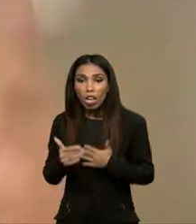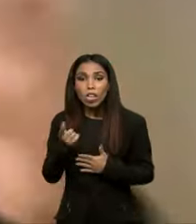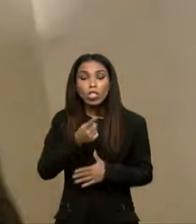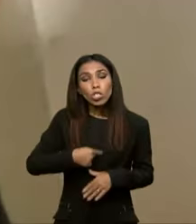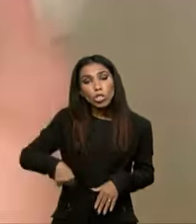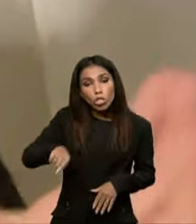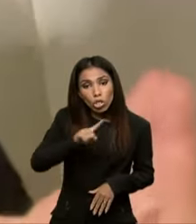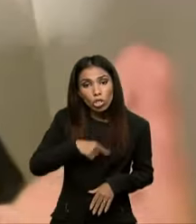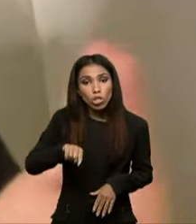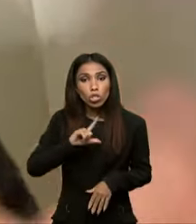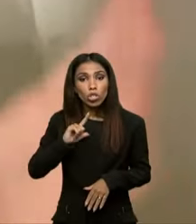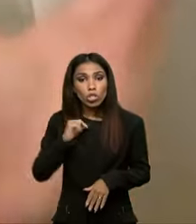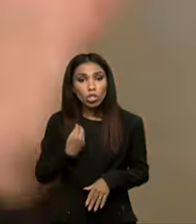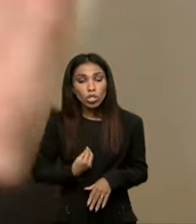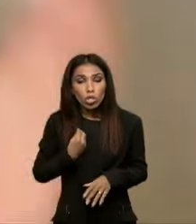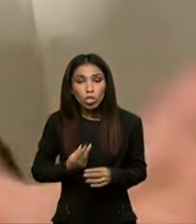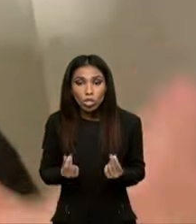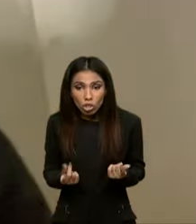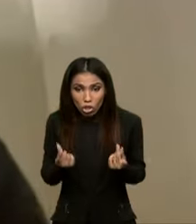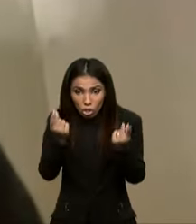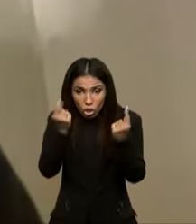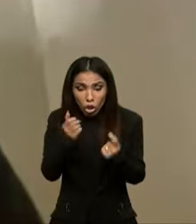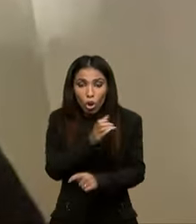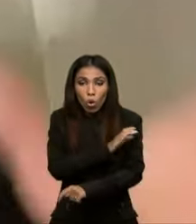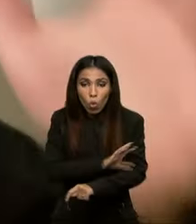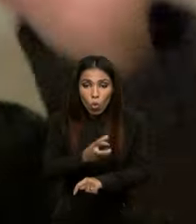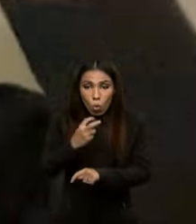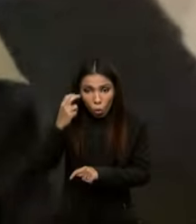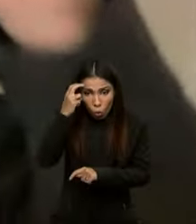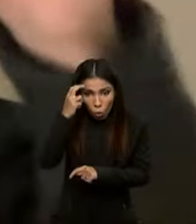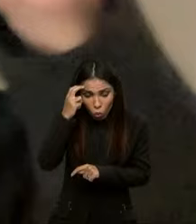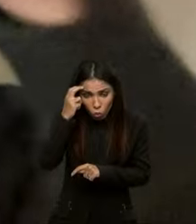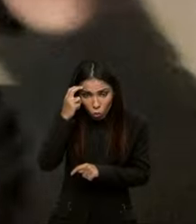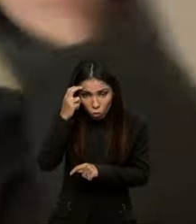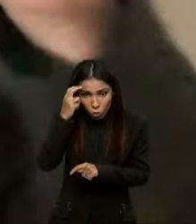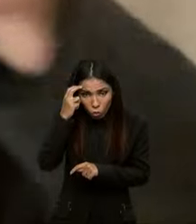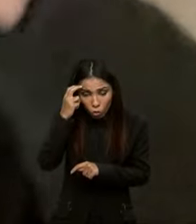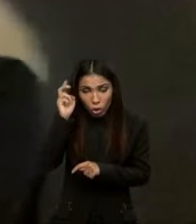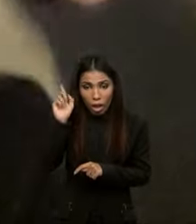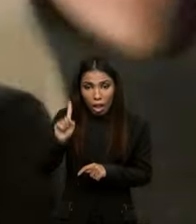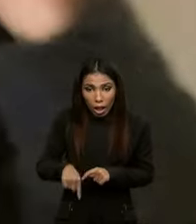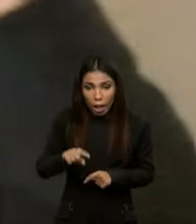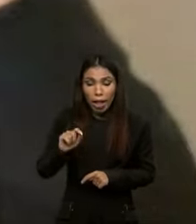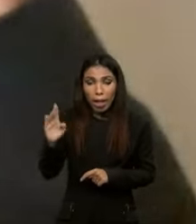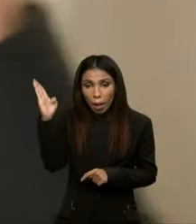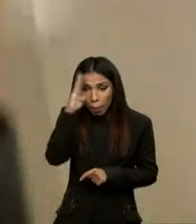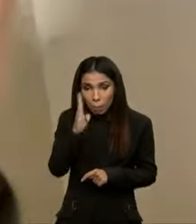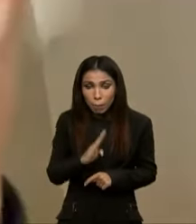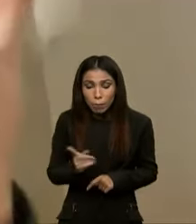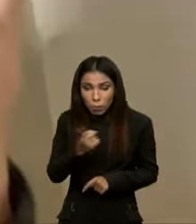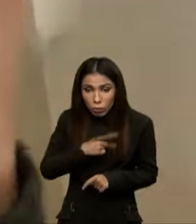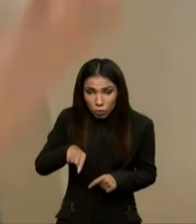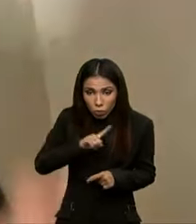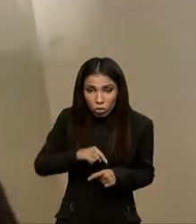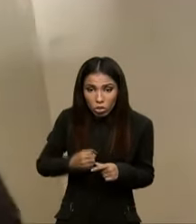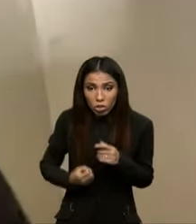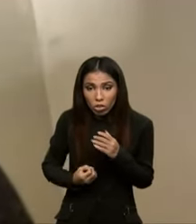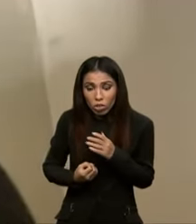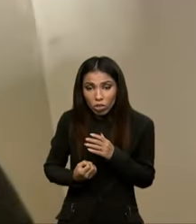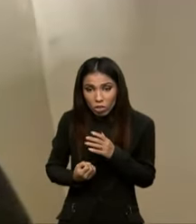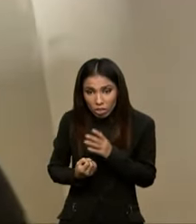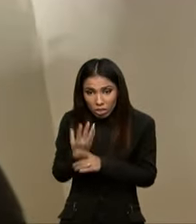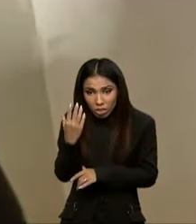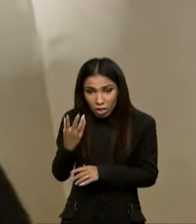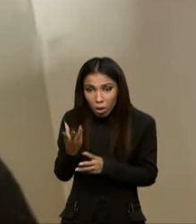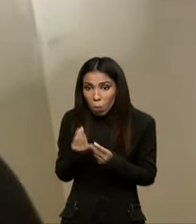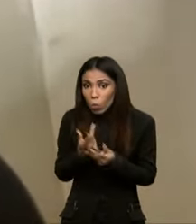produz, dinheiro. O setor cultural produz, o produto interno bruto brasileiro que nós produzimos é muita coisa.